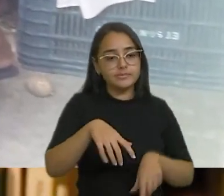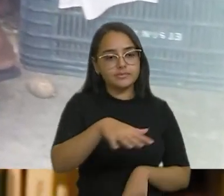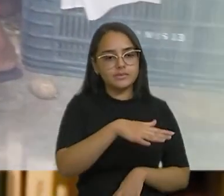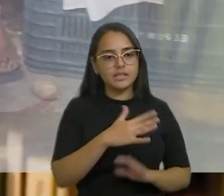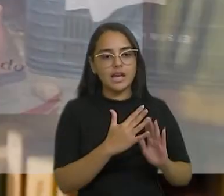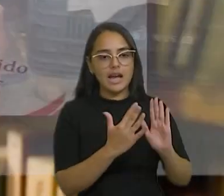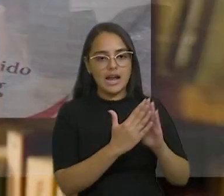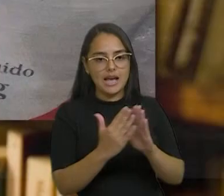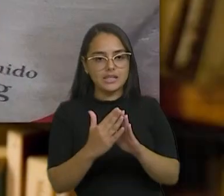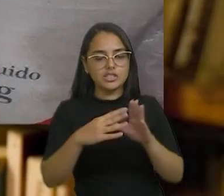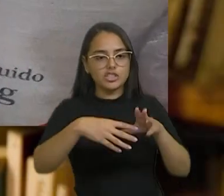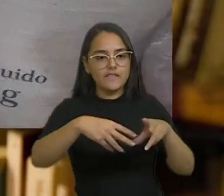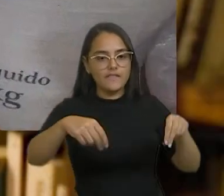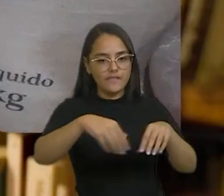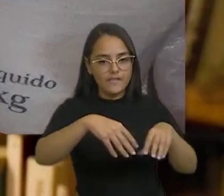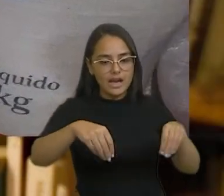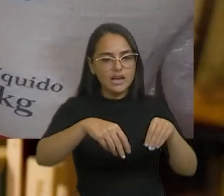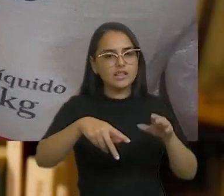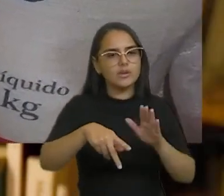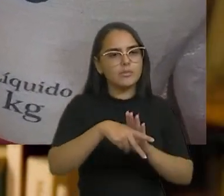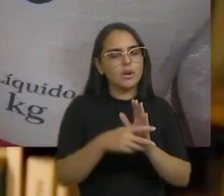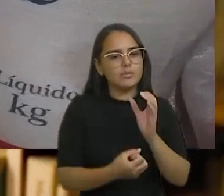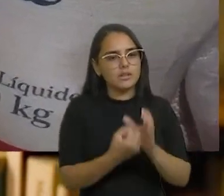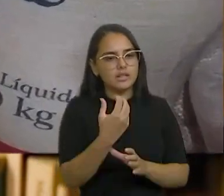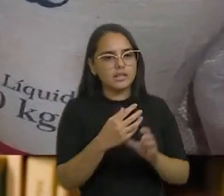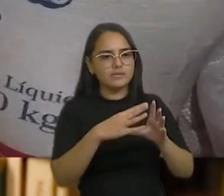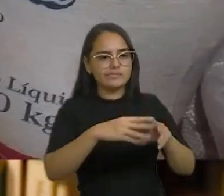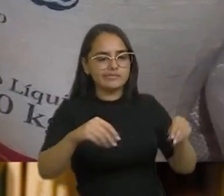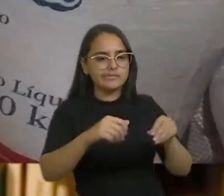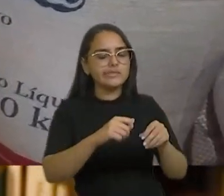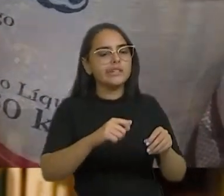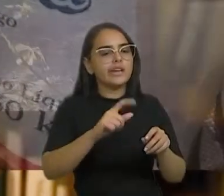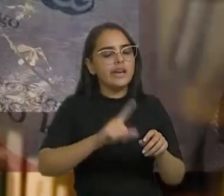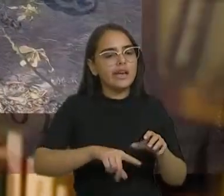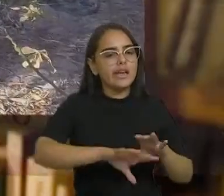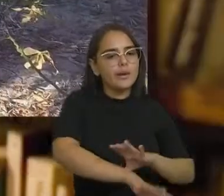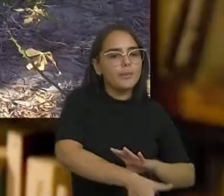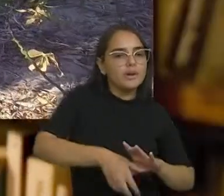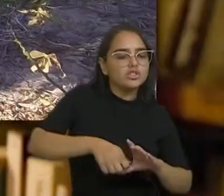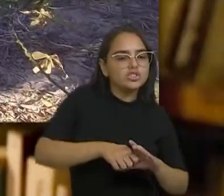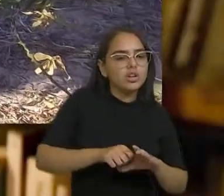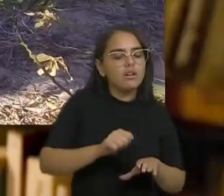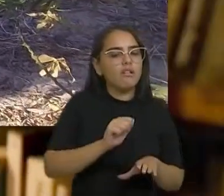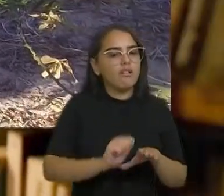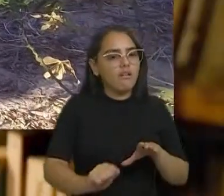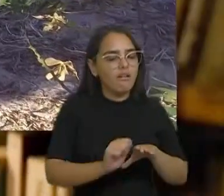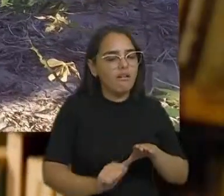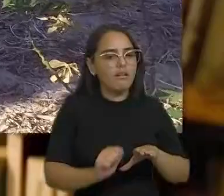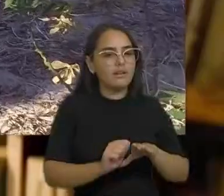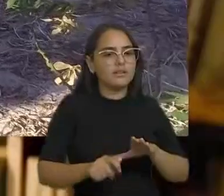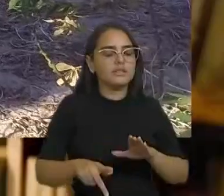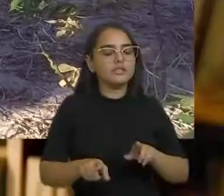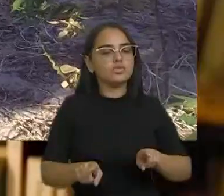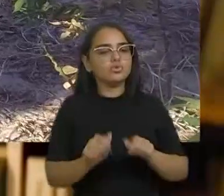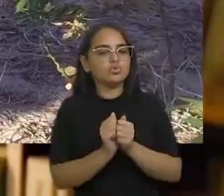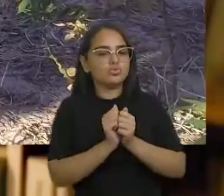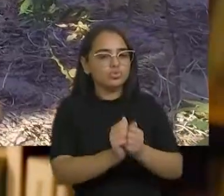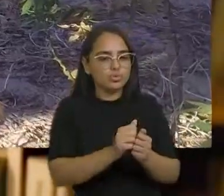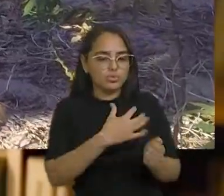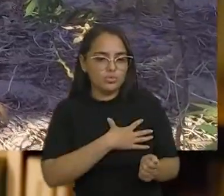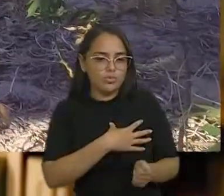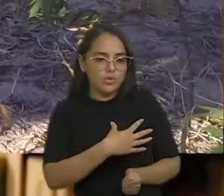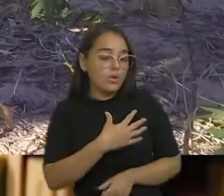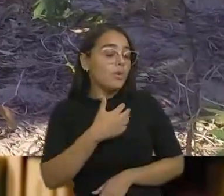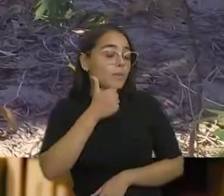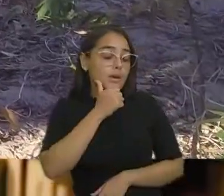de farinha, produzindo a farinha, raspando mandioca, acompanhando meu pai no plantio